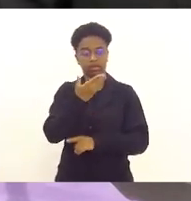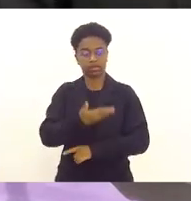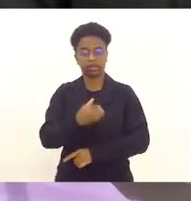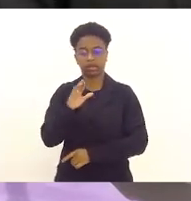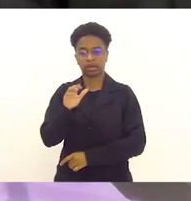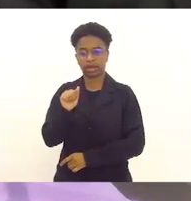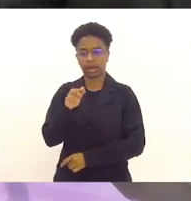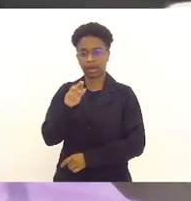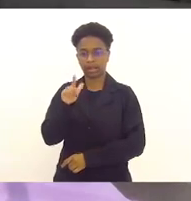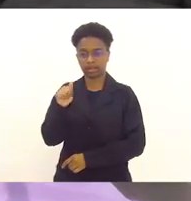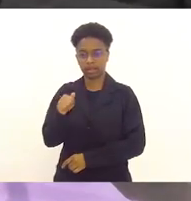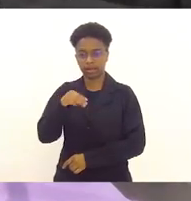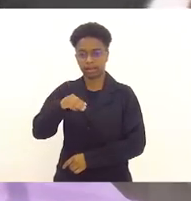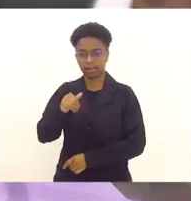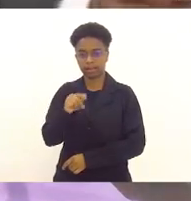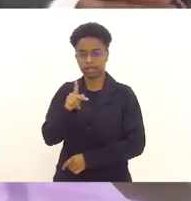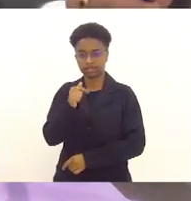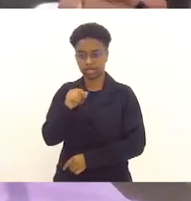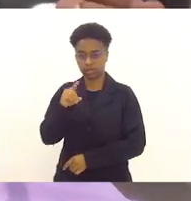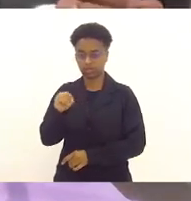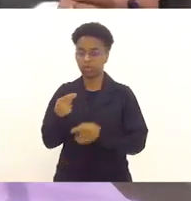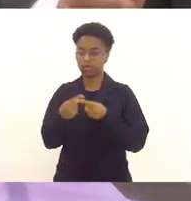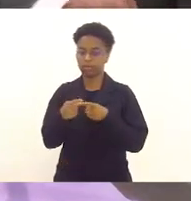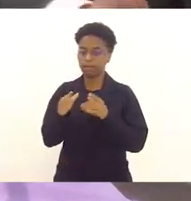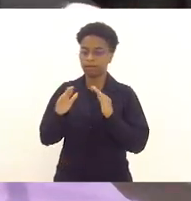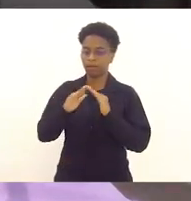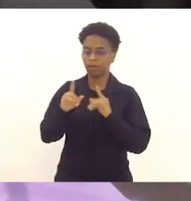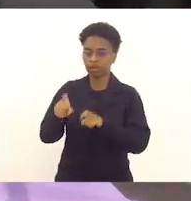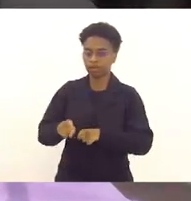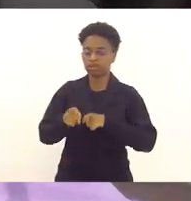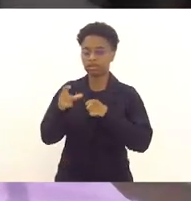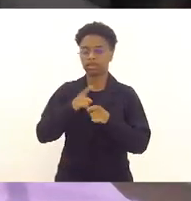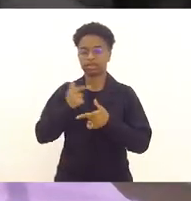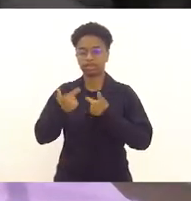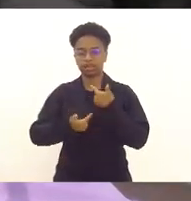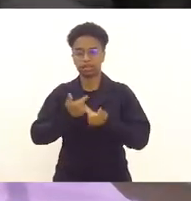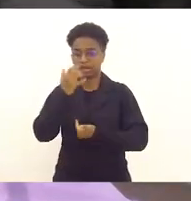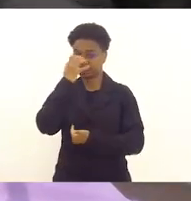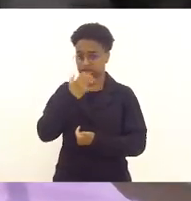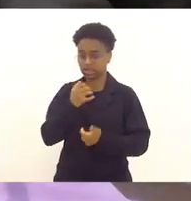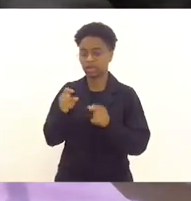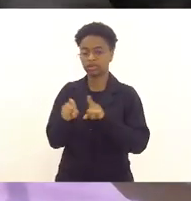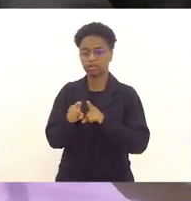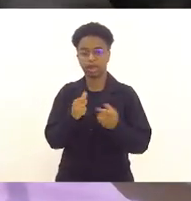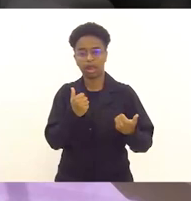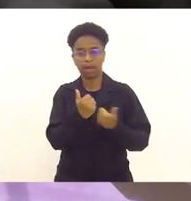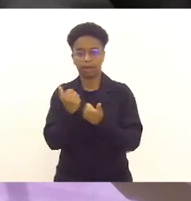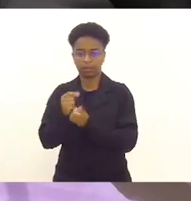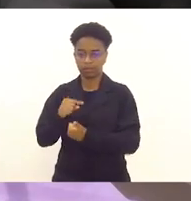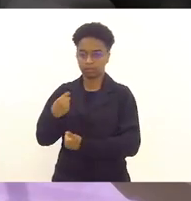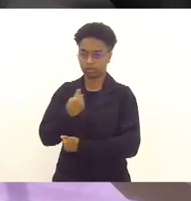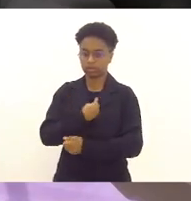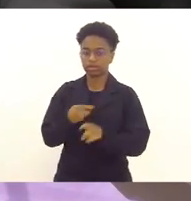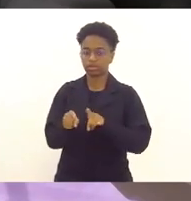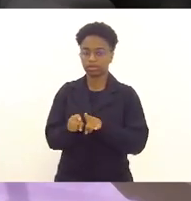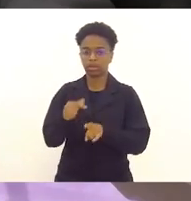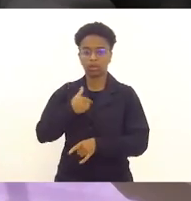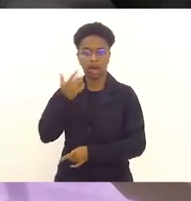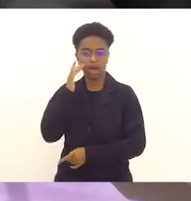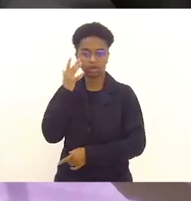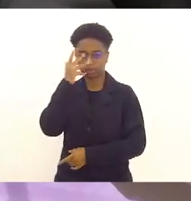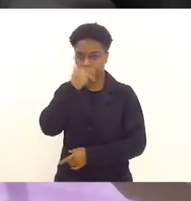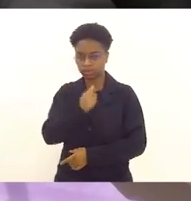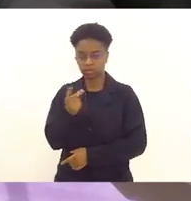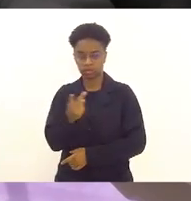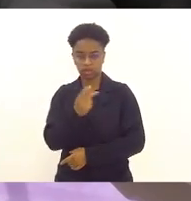Carla Machado e essa mulher que vem do interior né que tem um trabalho sério que tá sempre né acompanhando e acho muito bonito duas mulheres